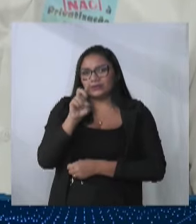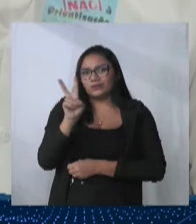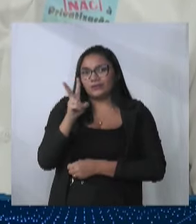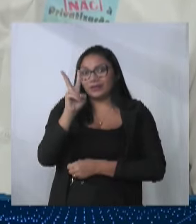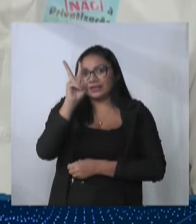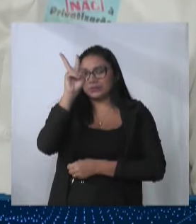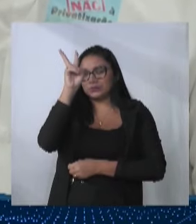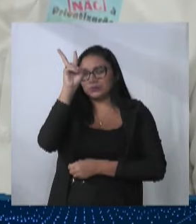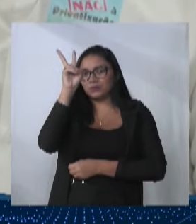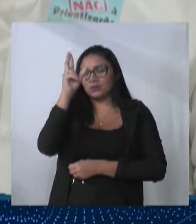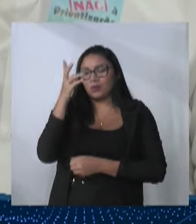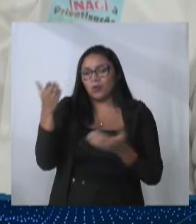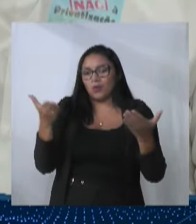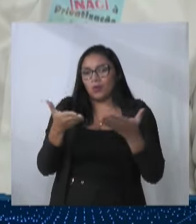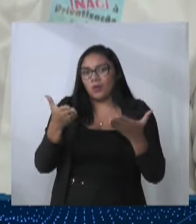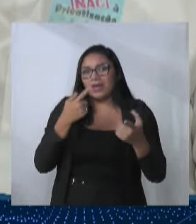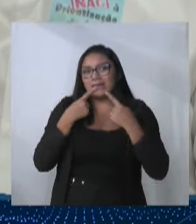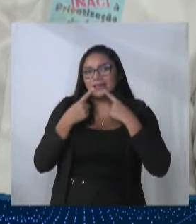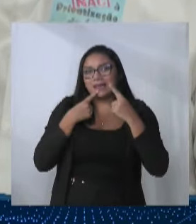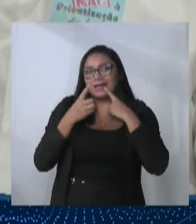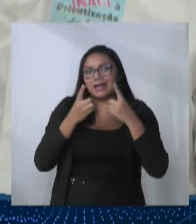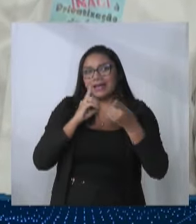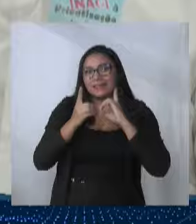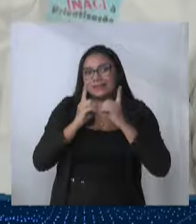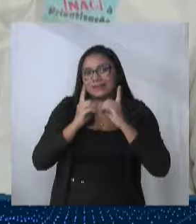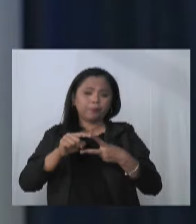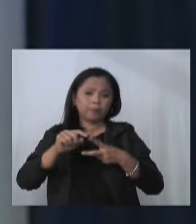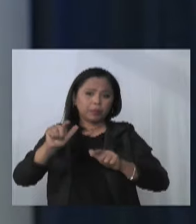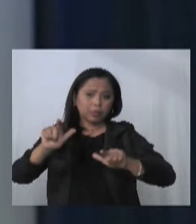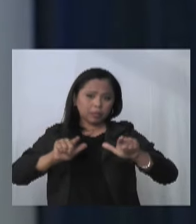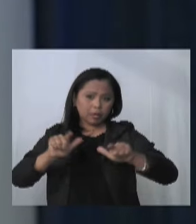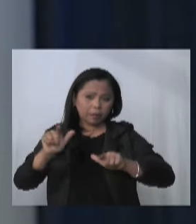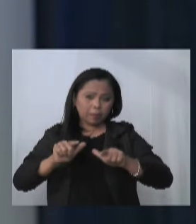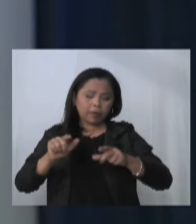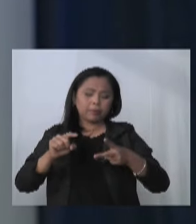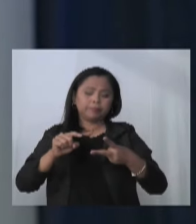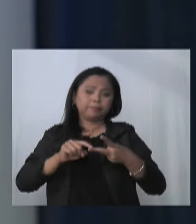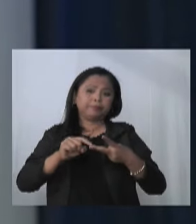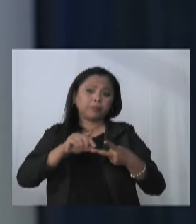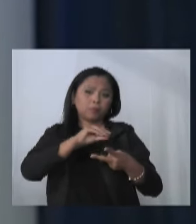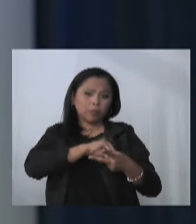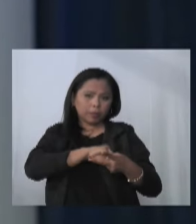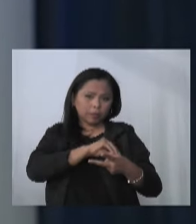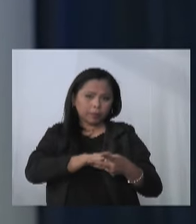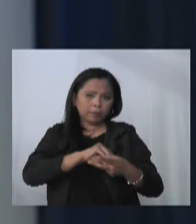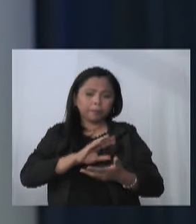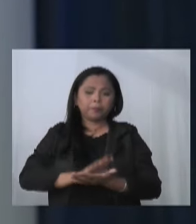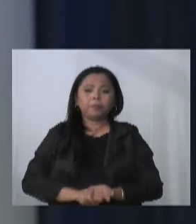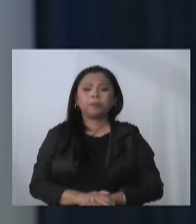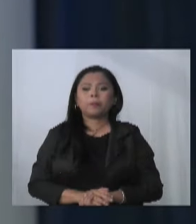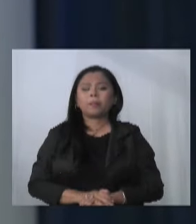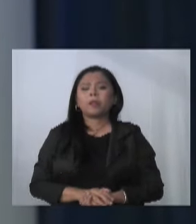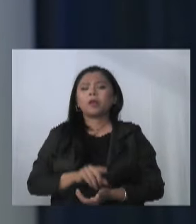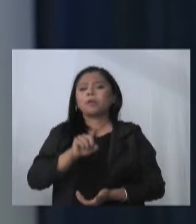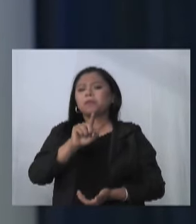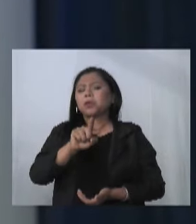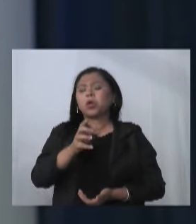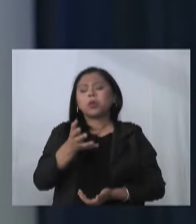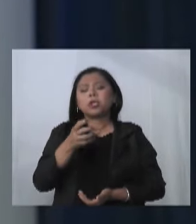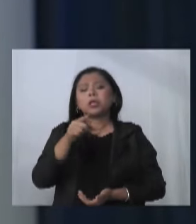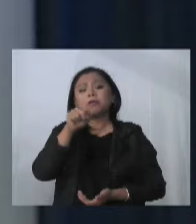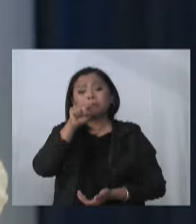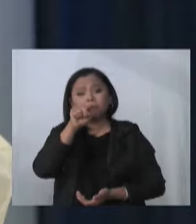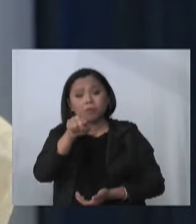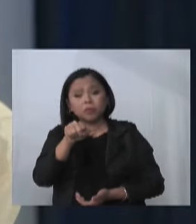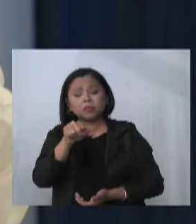debatendo democraticamente as questões de Teresina. O que Vossa Senhoria fará